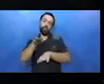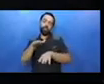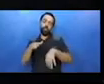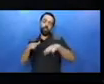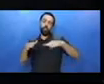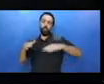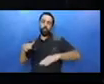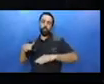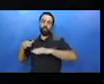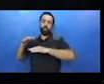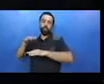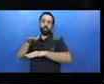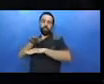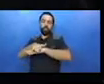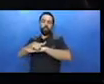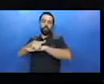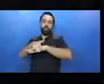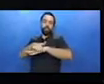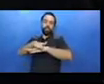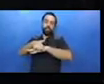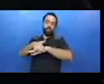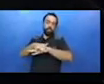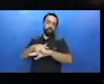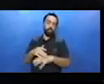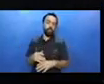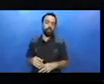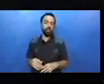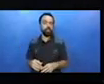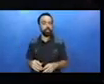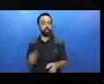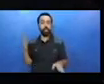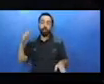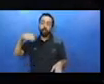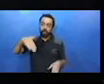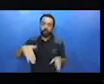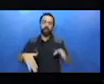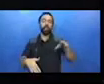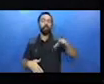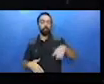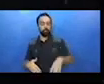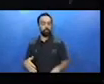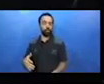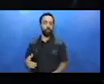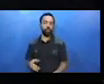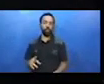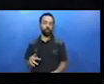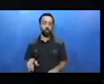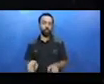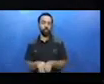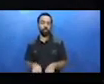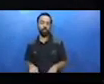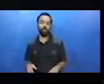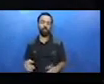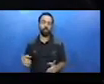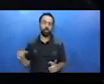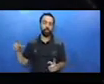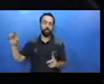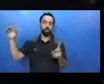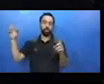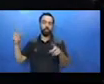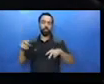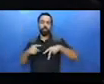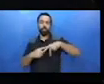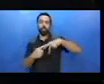o nadar, realizando o nadar. Quando nós movimentamos os braços e as pernas, nós começamos a nos locomover dentro